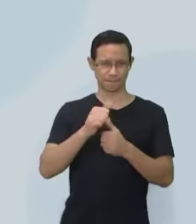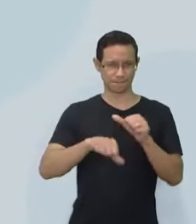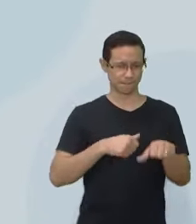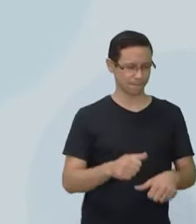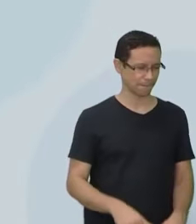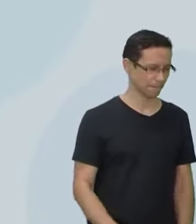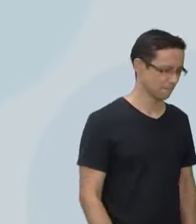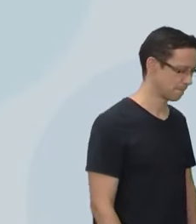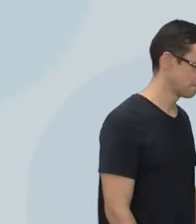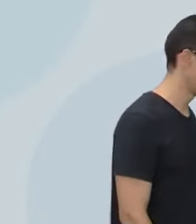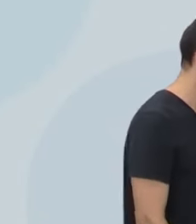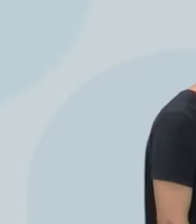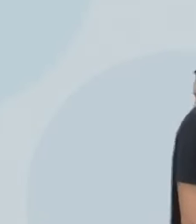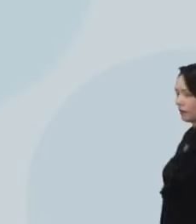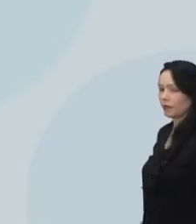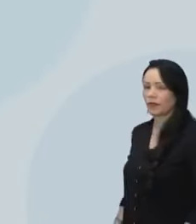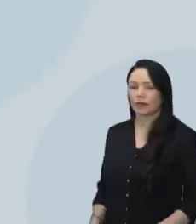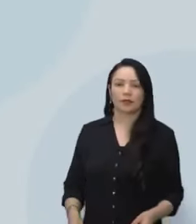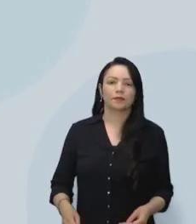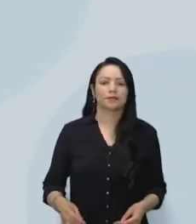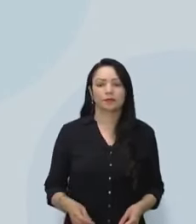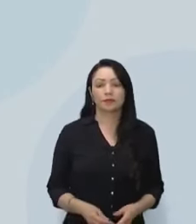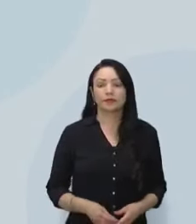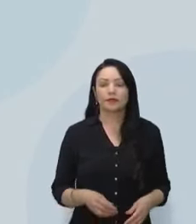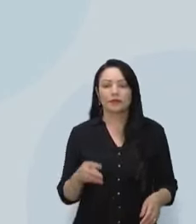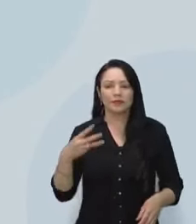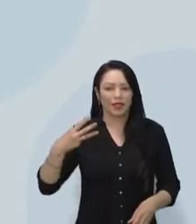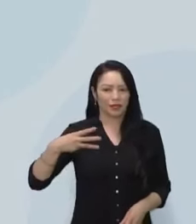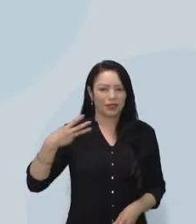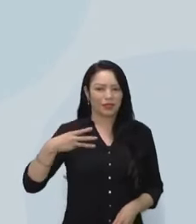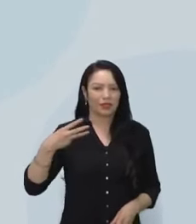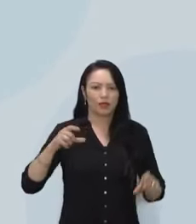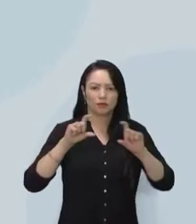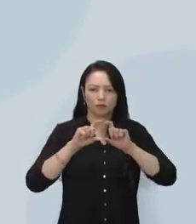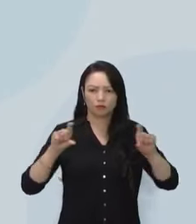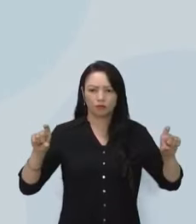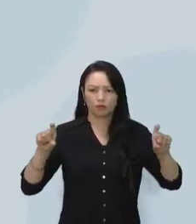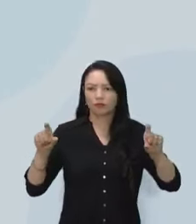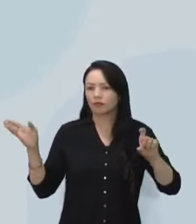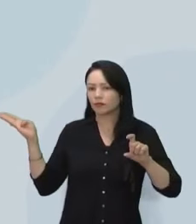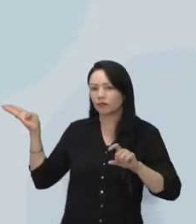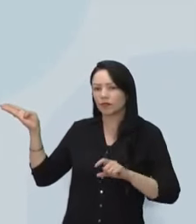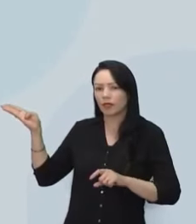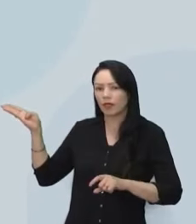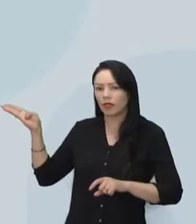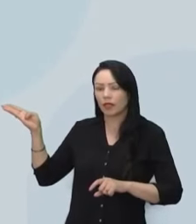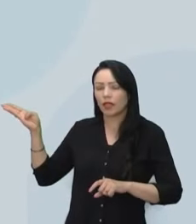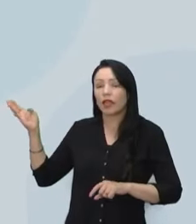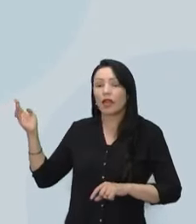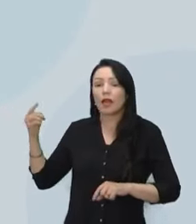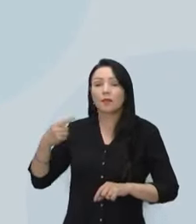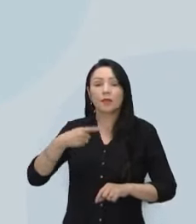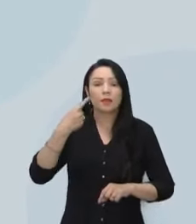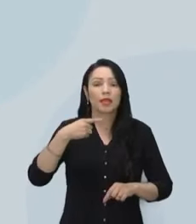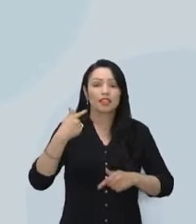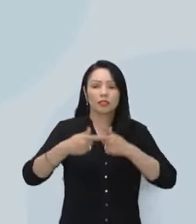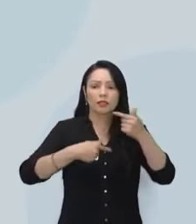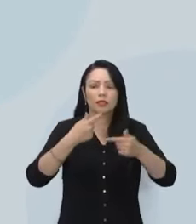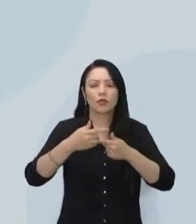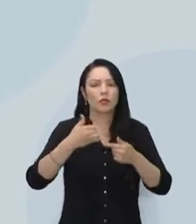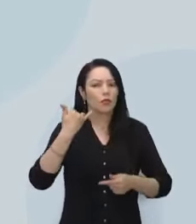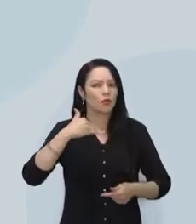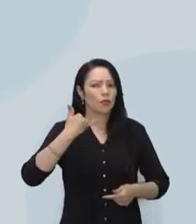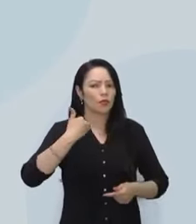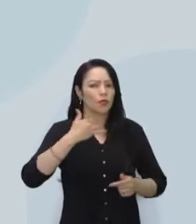parágrafo começa no Era Uma Vez, depois a real história e aí o terceiro parágrafo. A primeira geração da telefonia celular se iniciava com